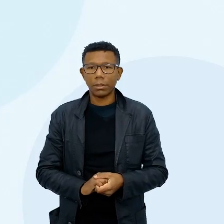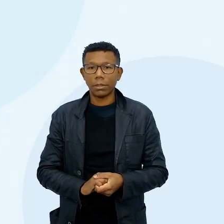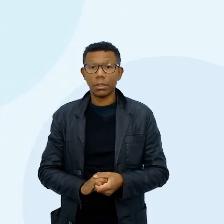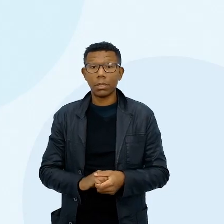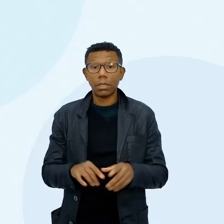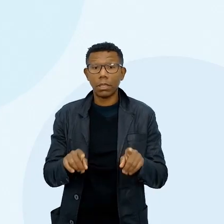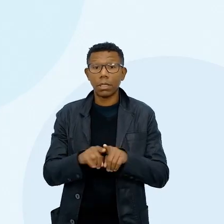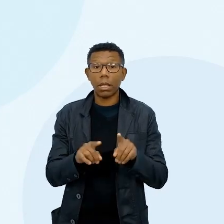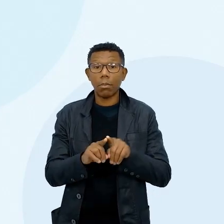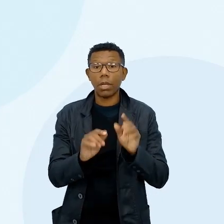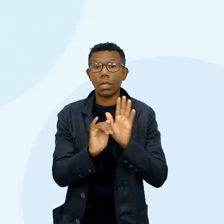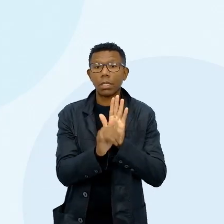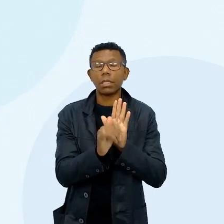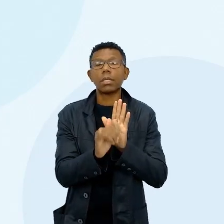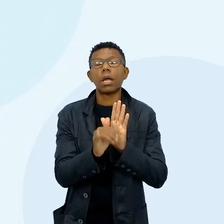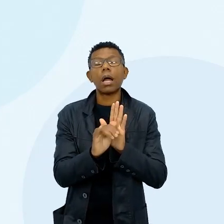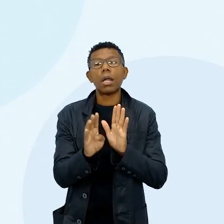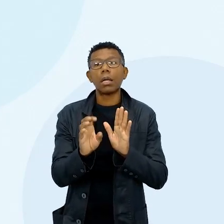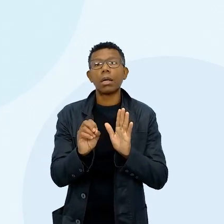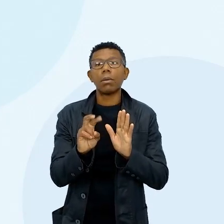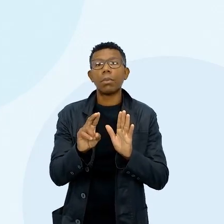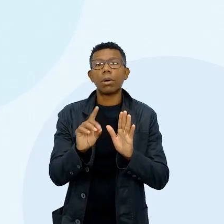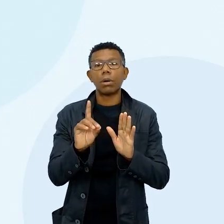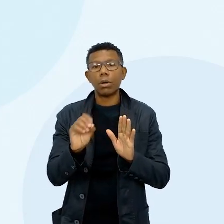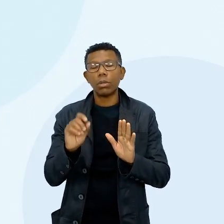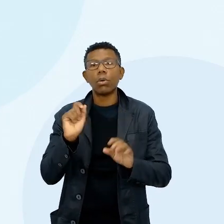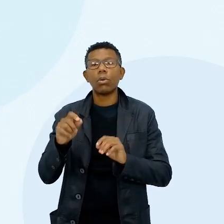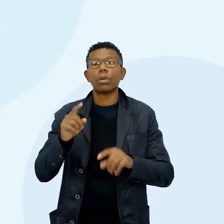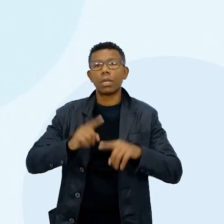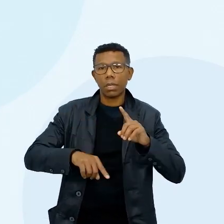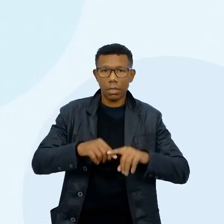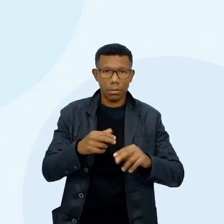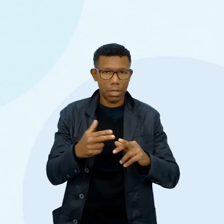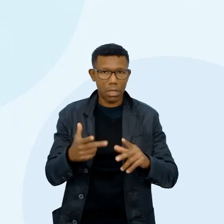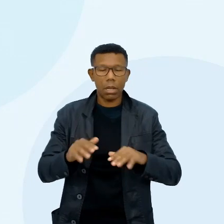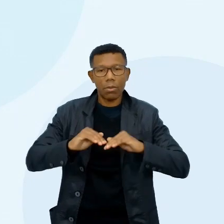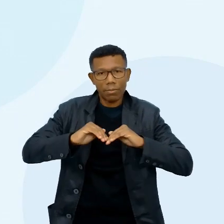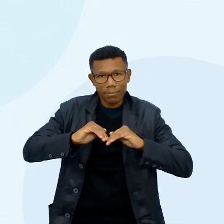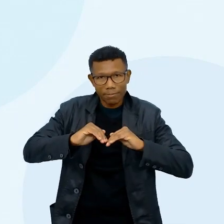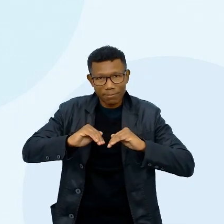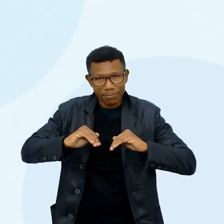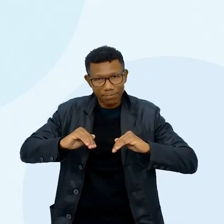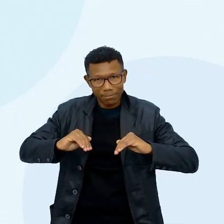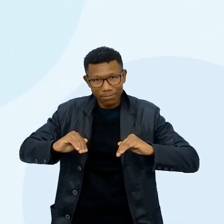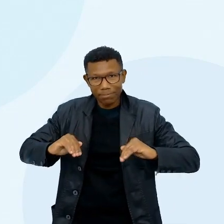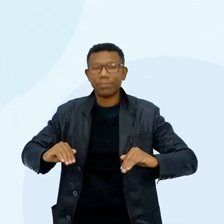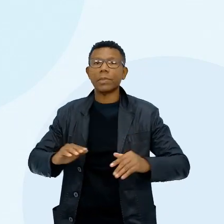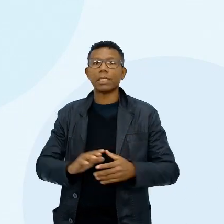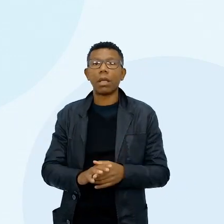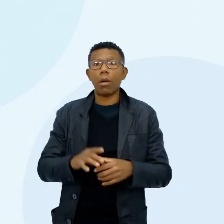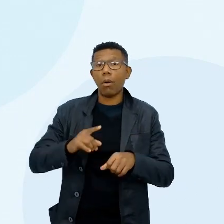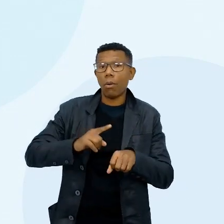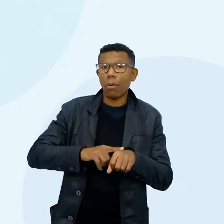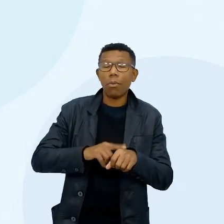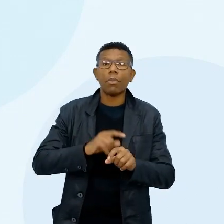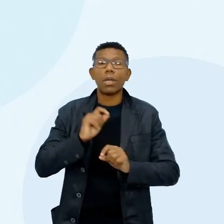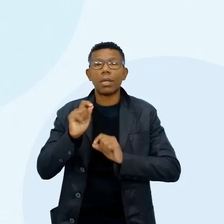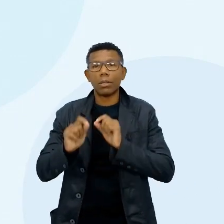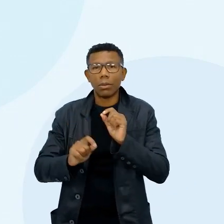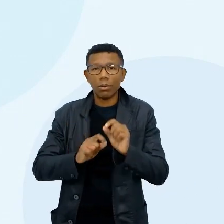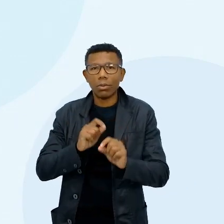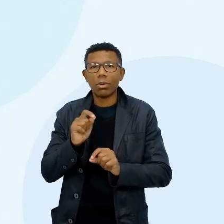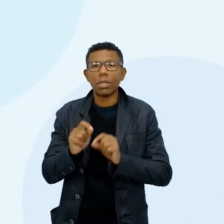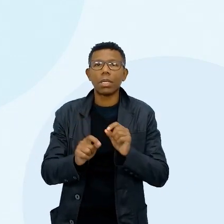E o diário de bordo, então esse é o momento para que vocês separem o material de vocês, né? É o momento de reservar